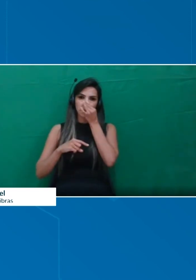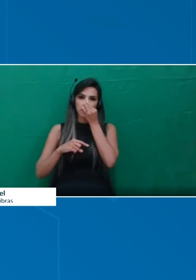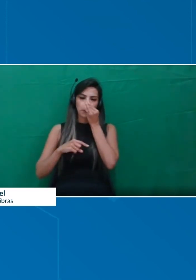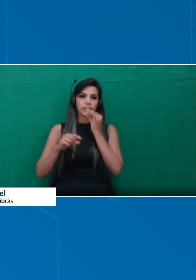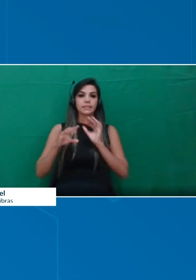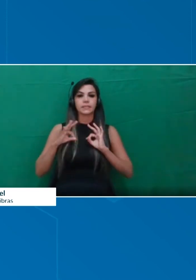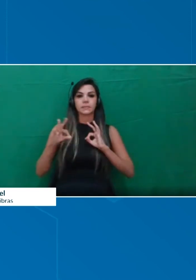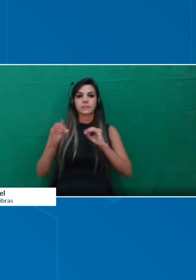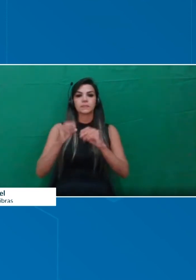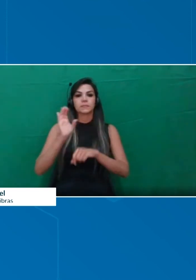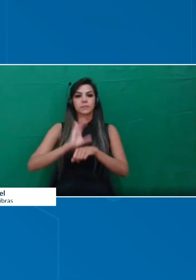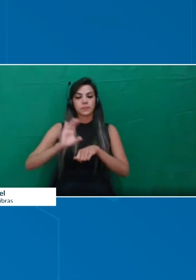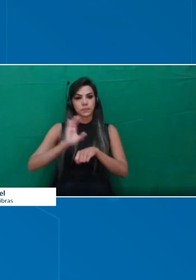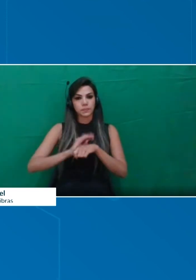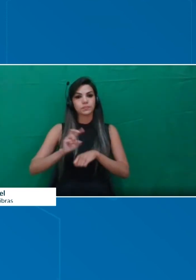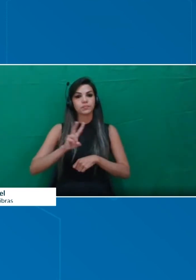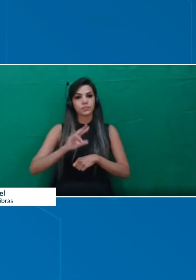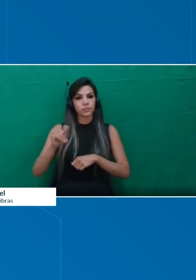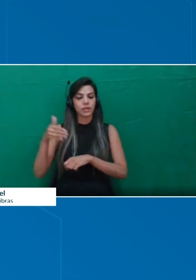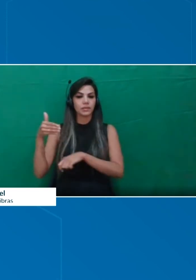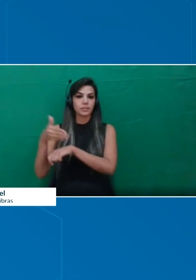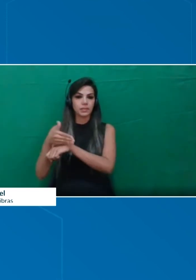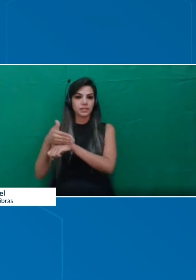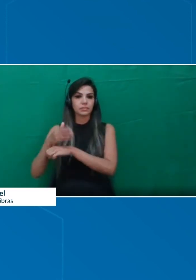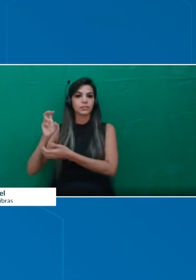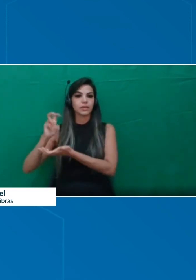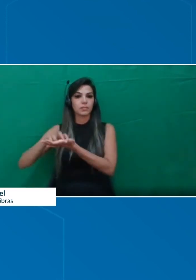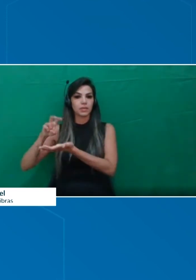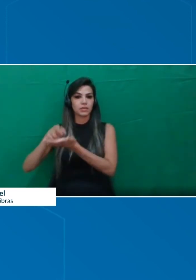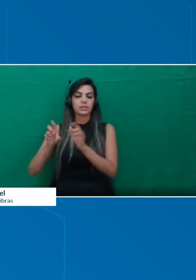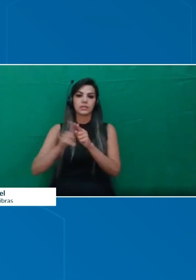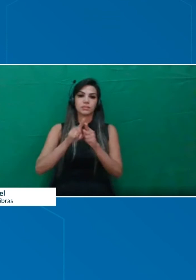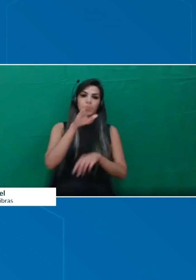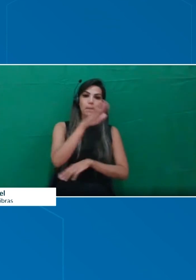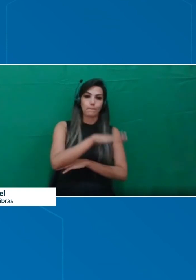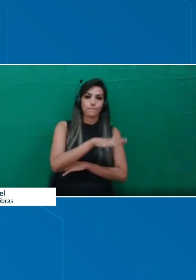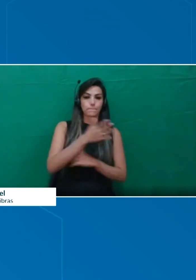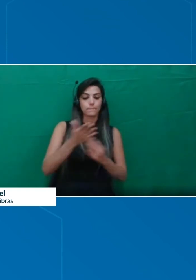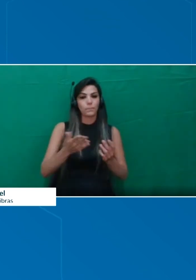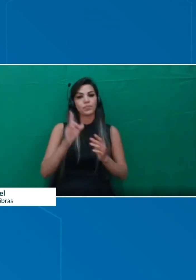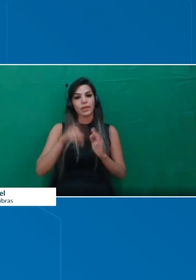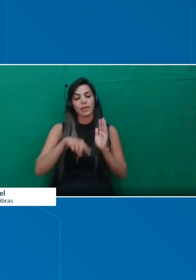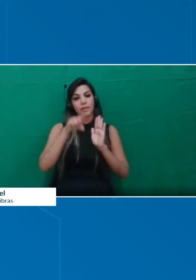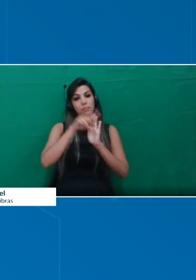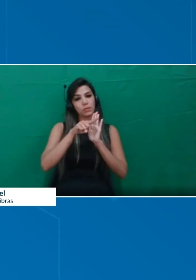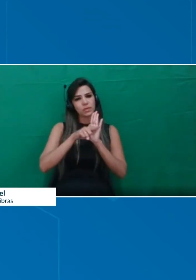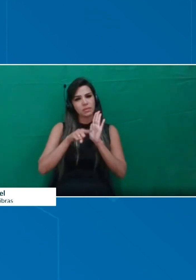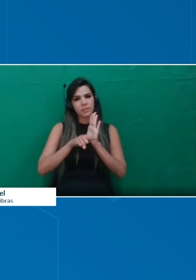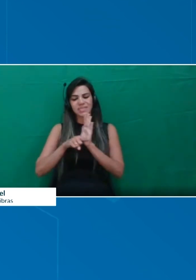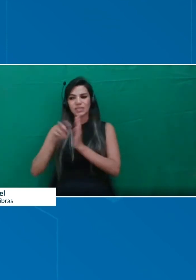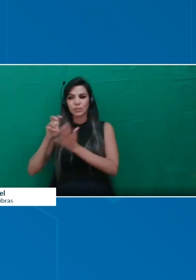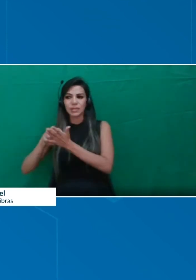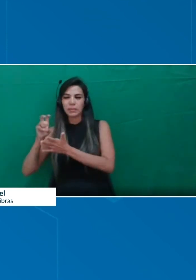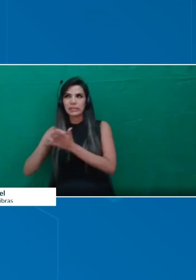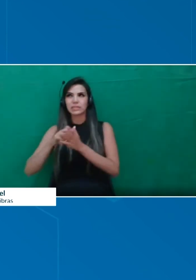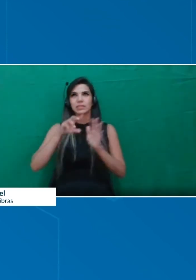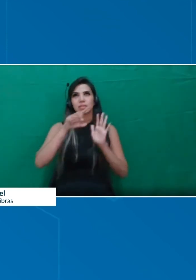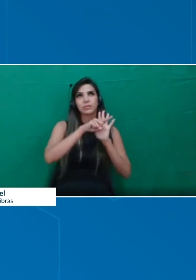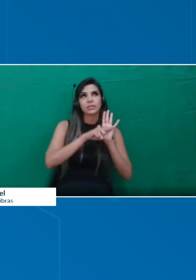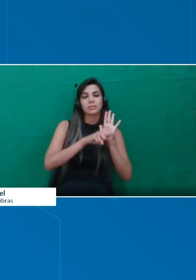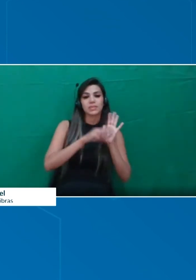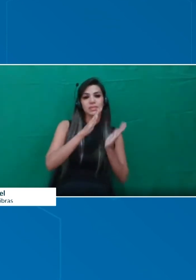os cursos vão participar tanto do período matutino quanto do vespertino, tá? São programações um pouquinho diferentes, sobretudo